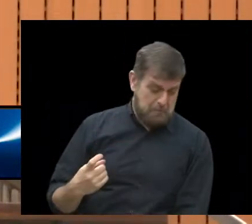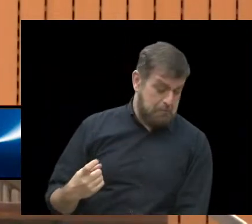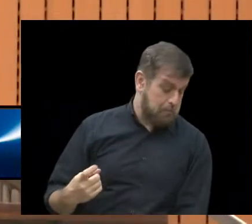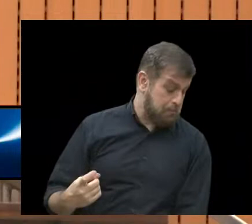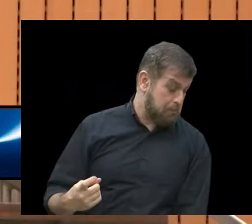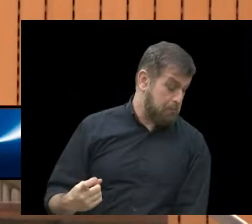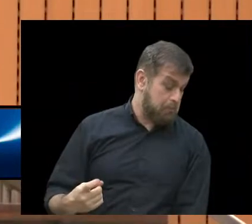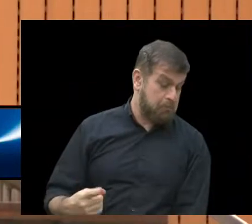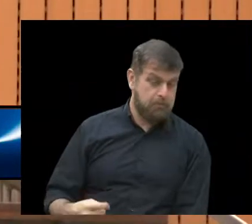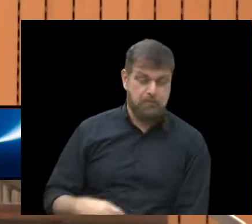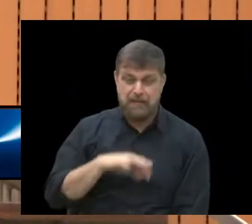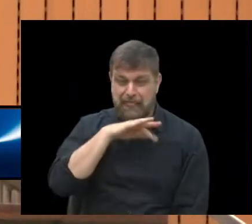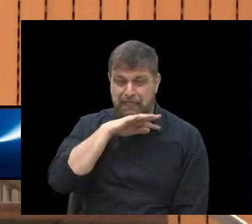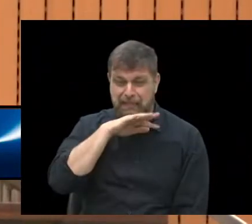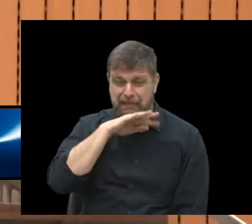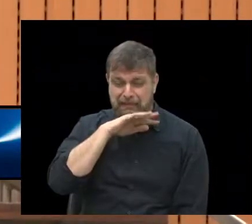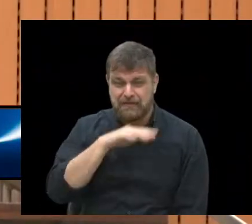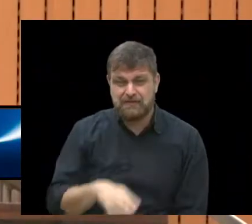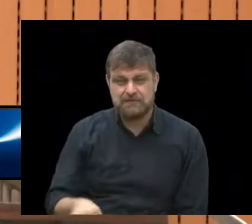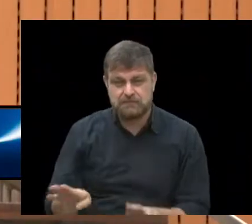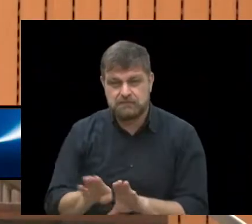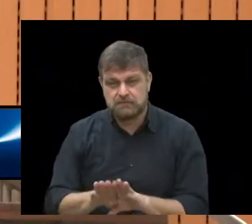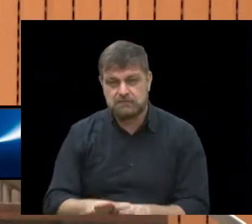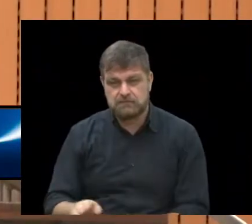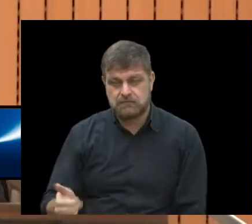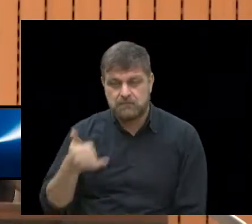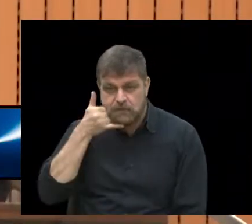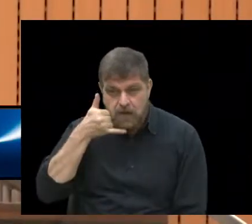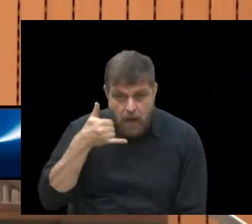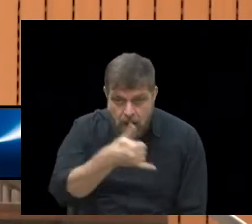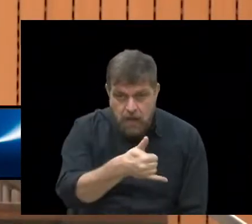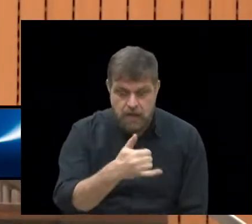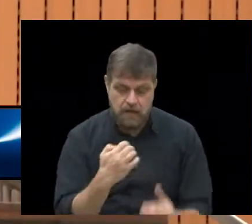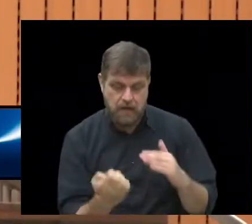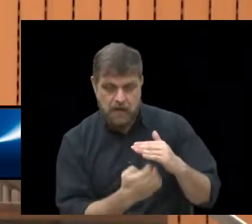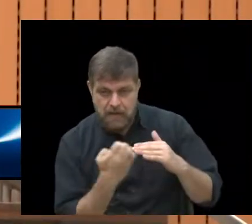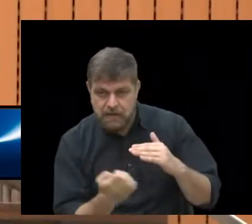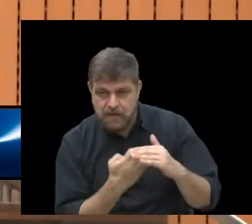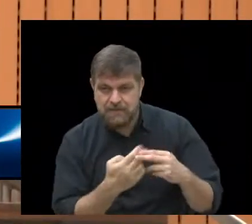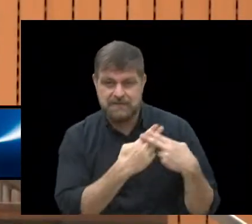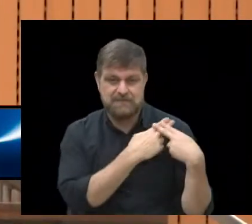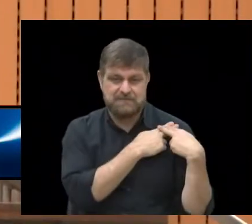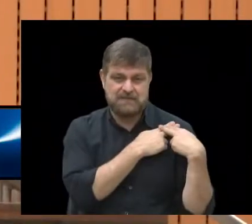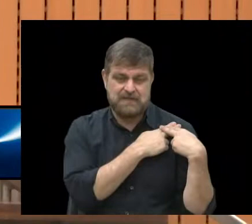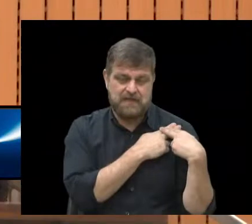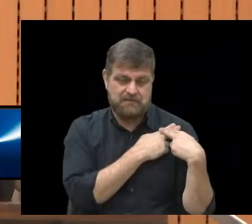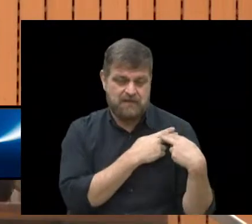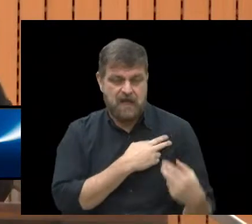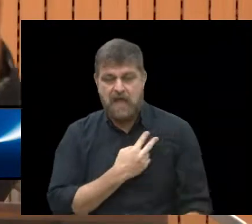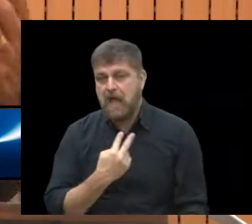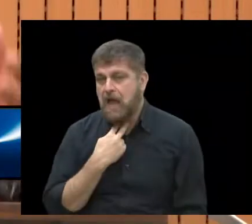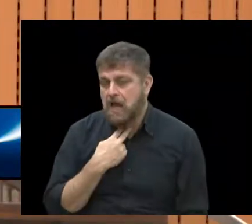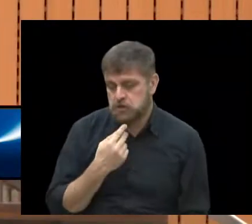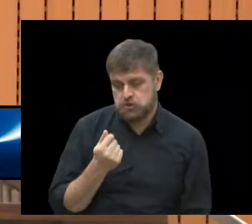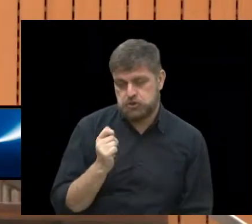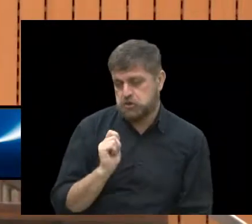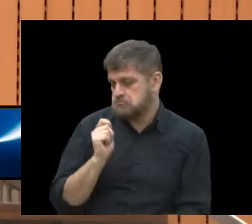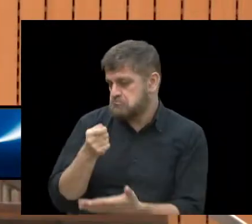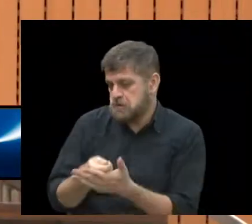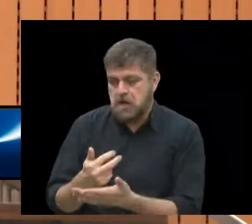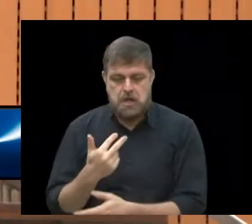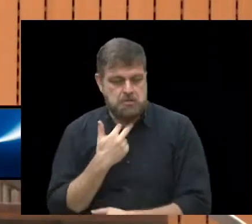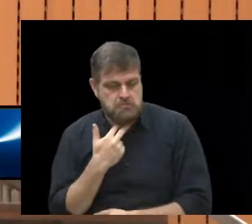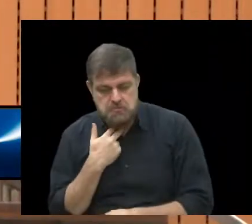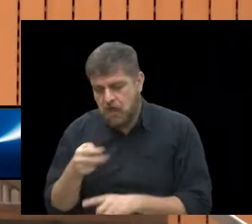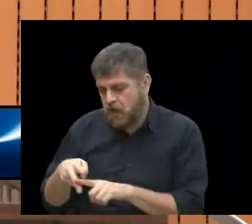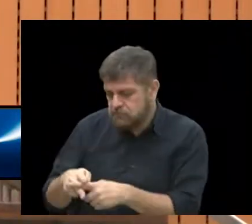forte. Então, eles ligam na CETEC, vai na CETEC, a CETEC fala que não tem dinheiro, que não tem